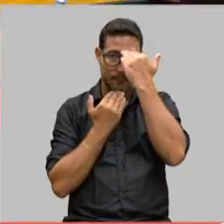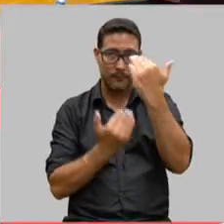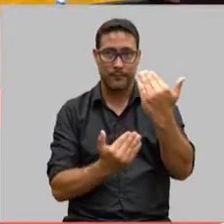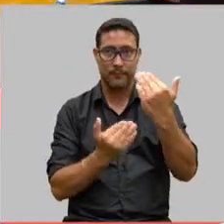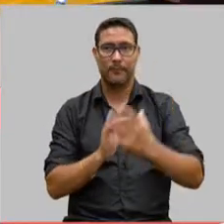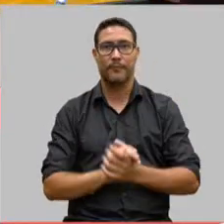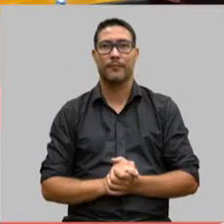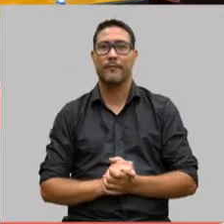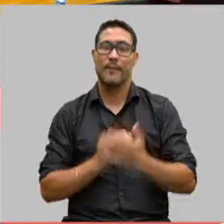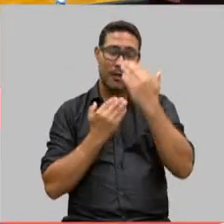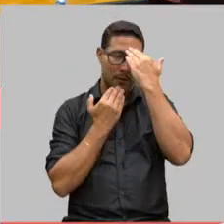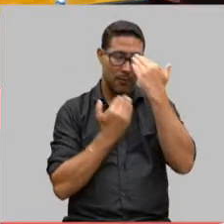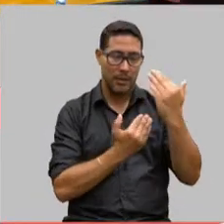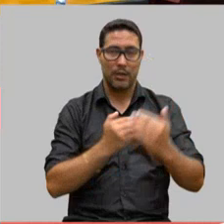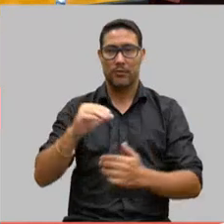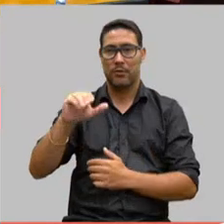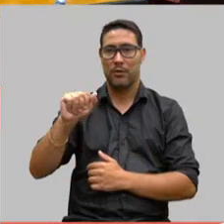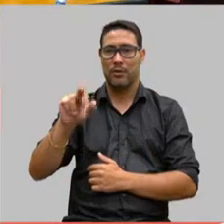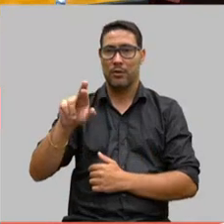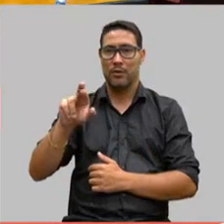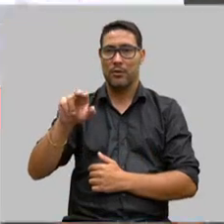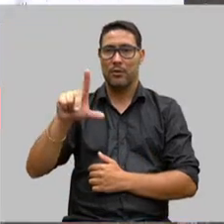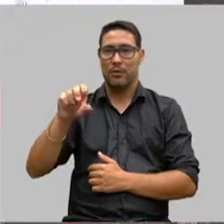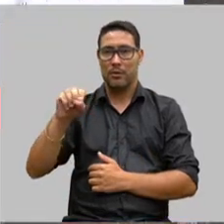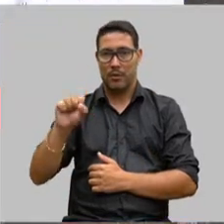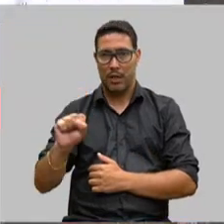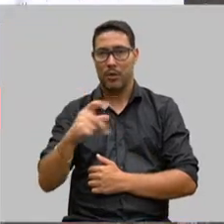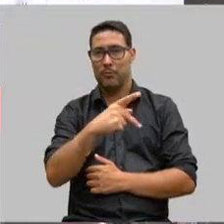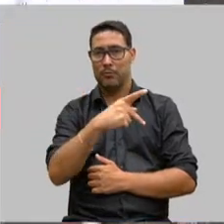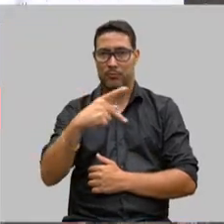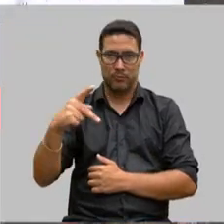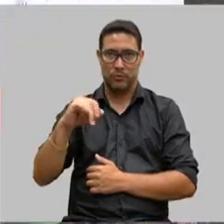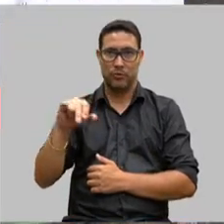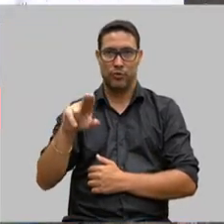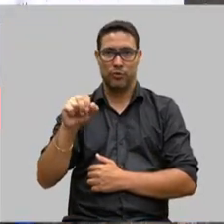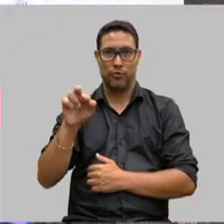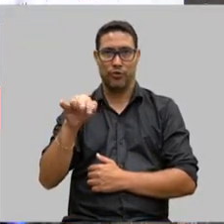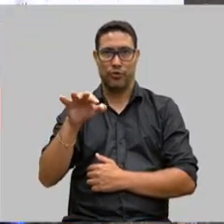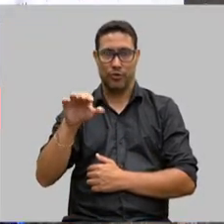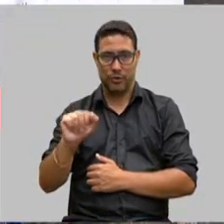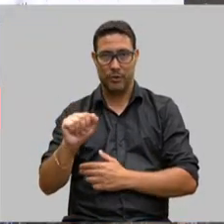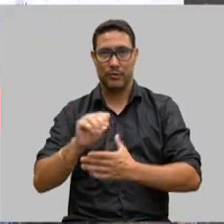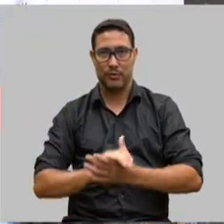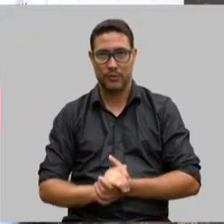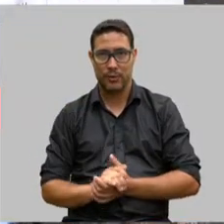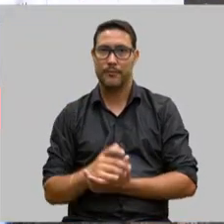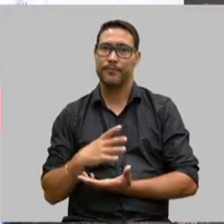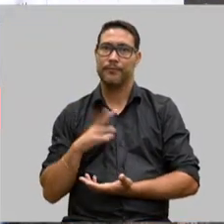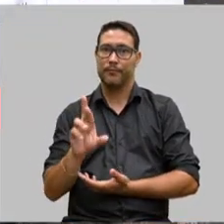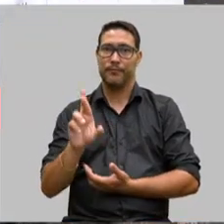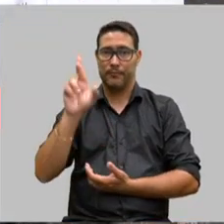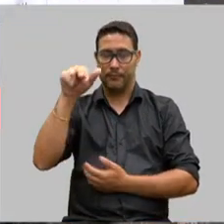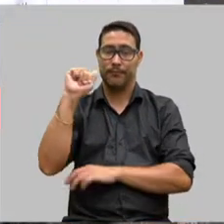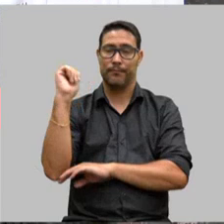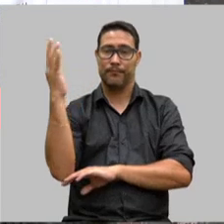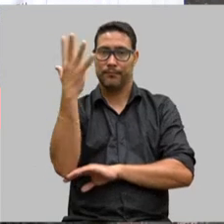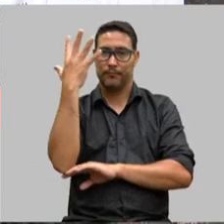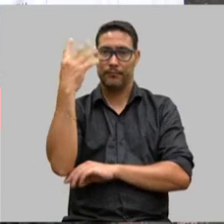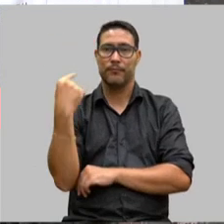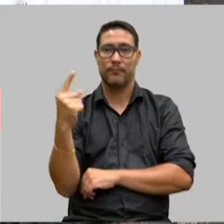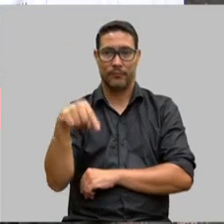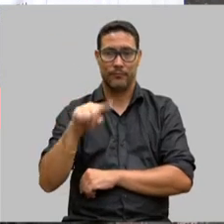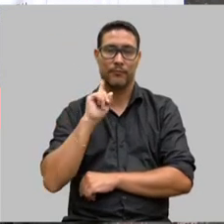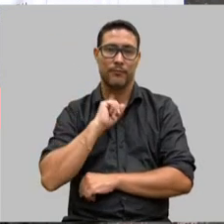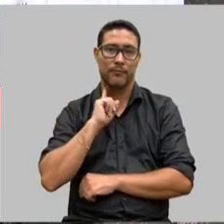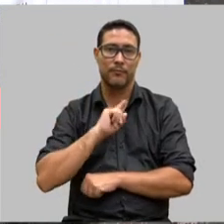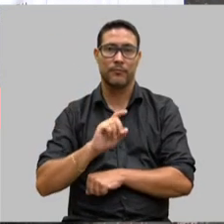Obrigado, doutor Carlos Eduardo, promotor de justiça, coordenador do Centro de Apoio Operacional do Meio Ambiente do nosso Estado de Minas Gerais. Eu quero